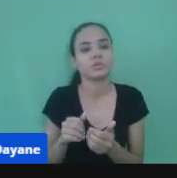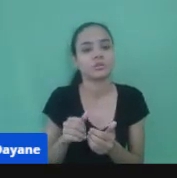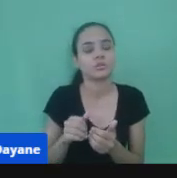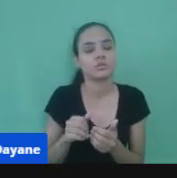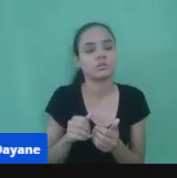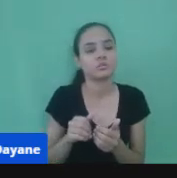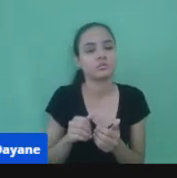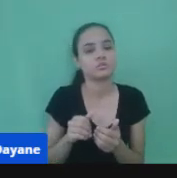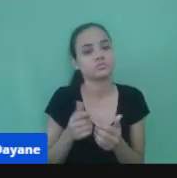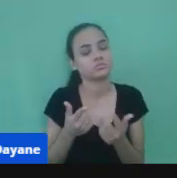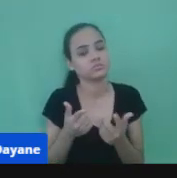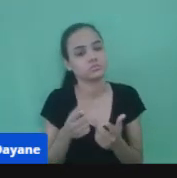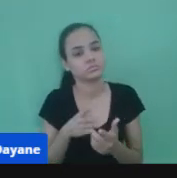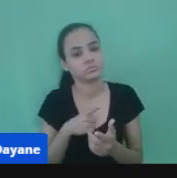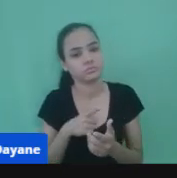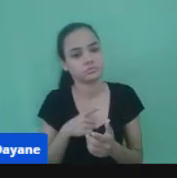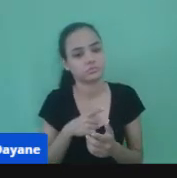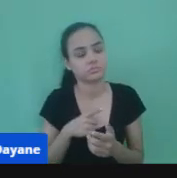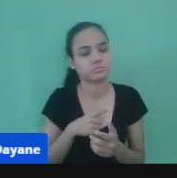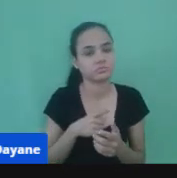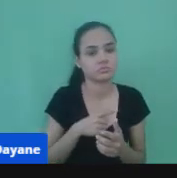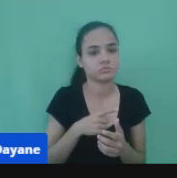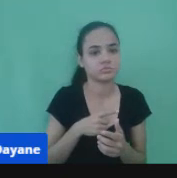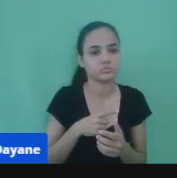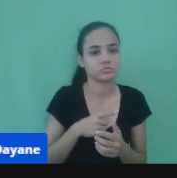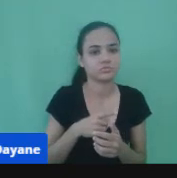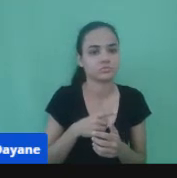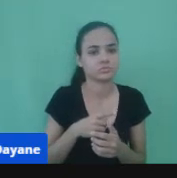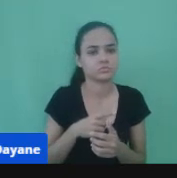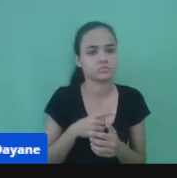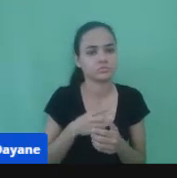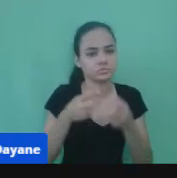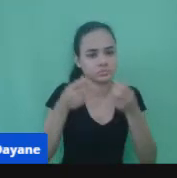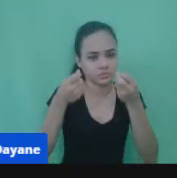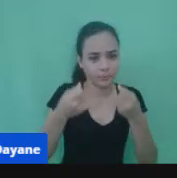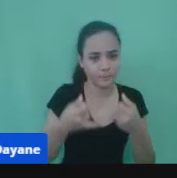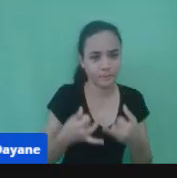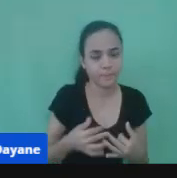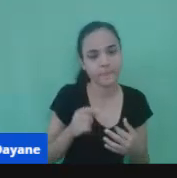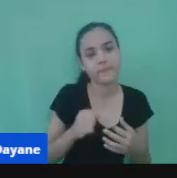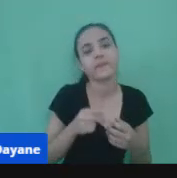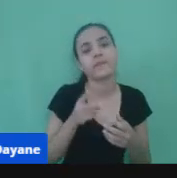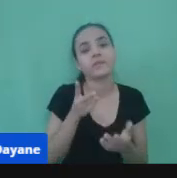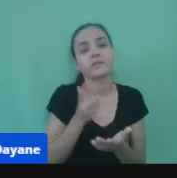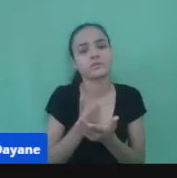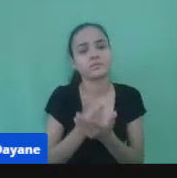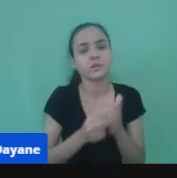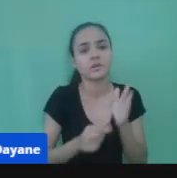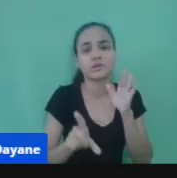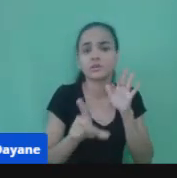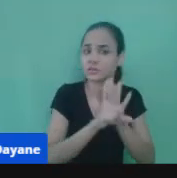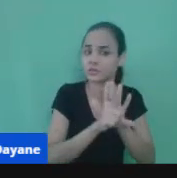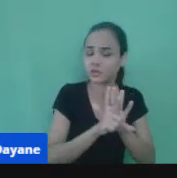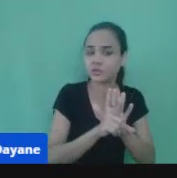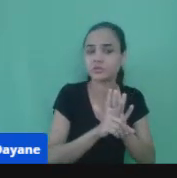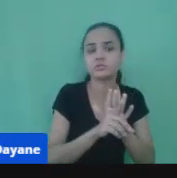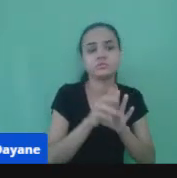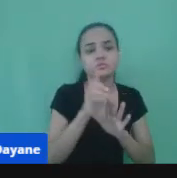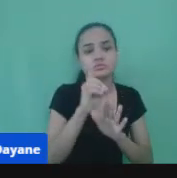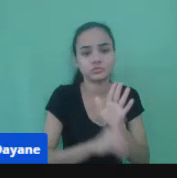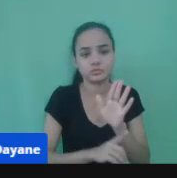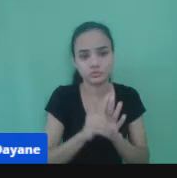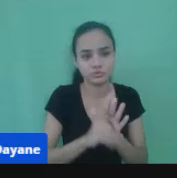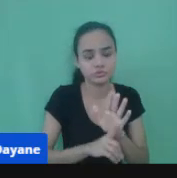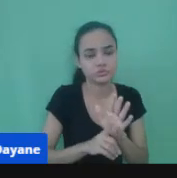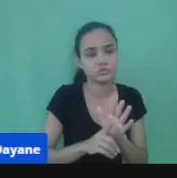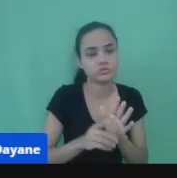seguinte: de toda forma, é sempre a lei dos direitos autorais que deve ser lida à luz da Constituição,